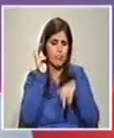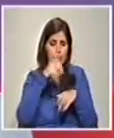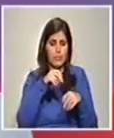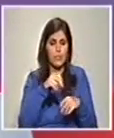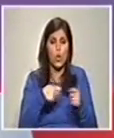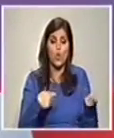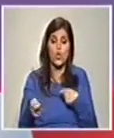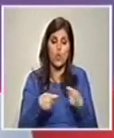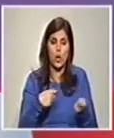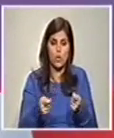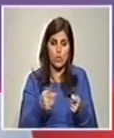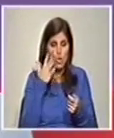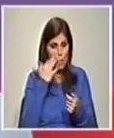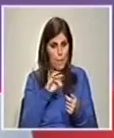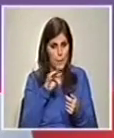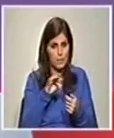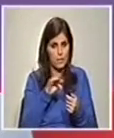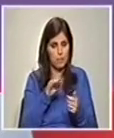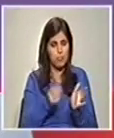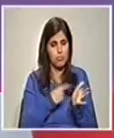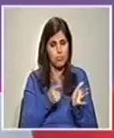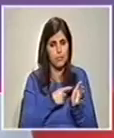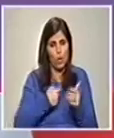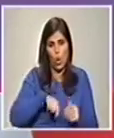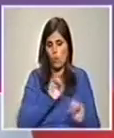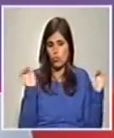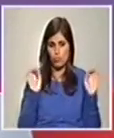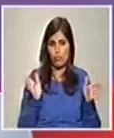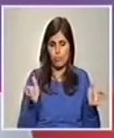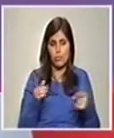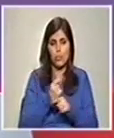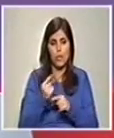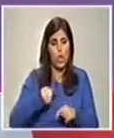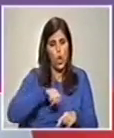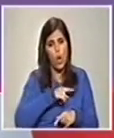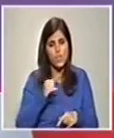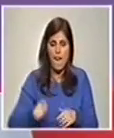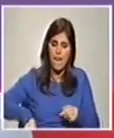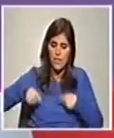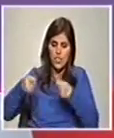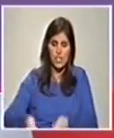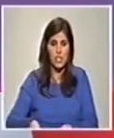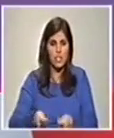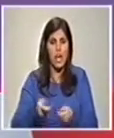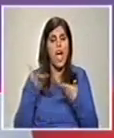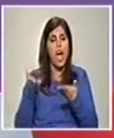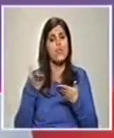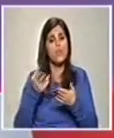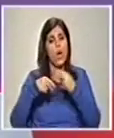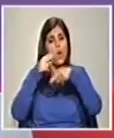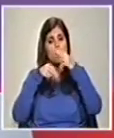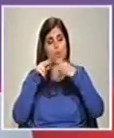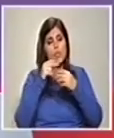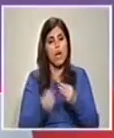dos negócios, tendencialmente, eles já não precisarão de nós. Portanto, nós temos que investir, que ajudar à sua construção sólida na origem e